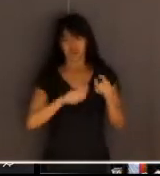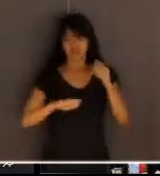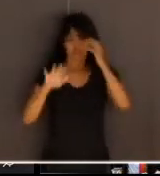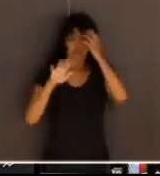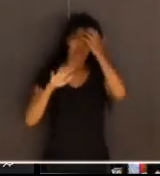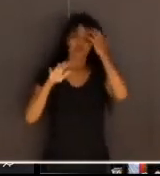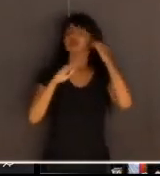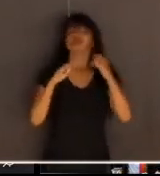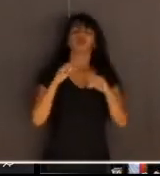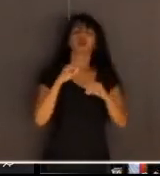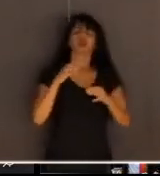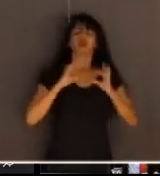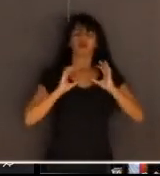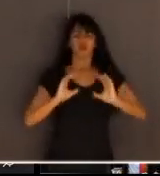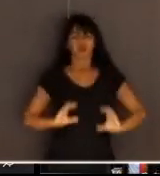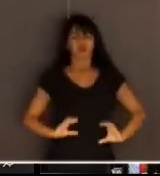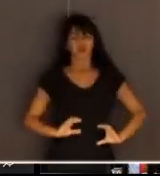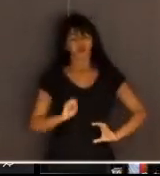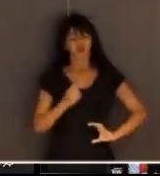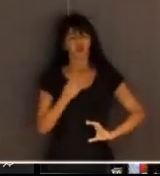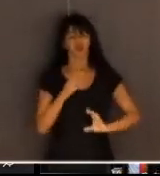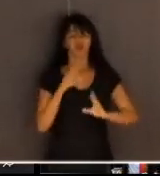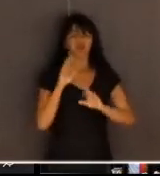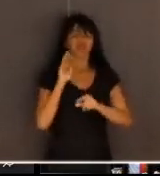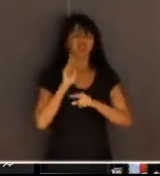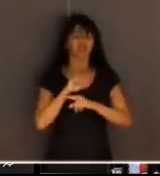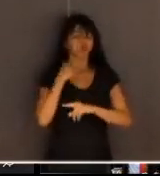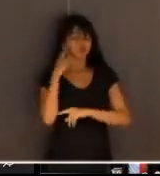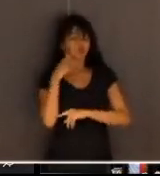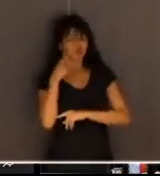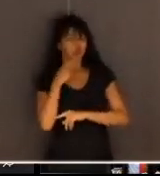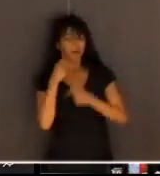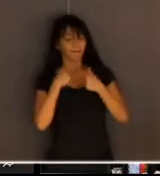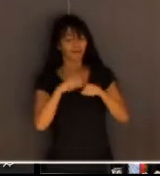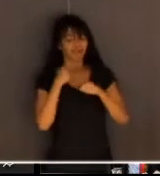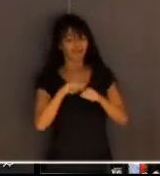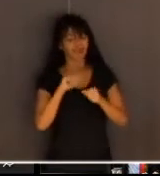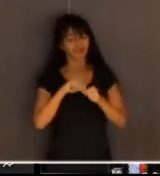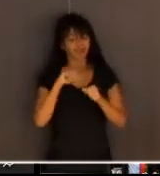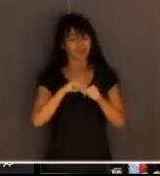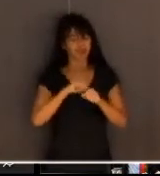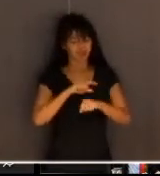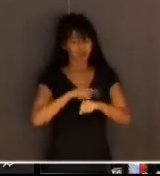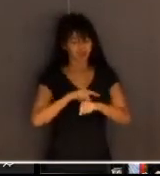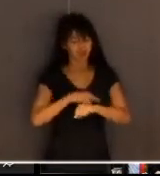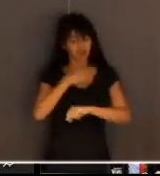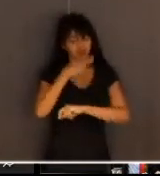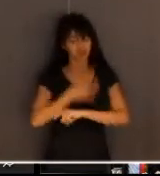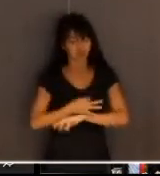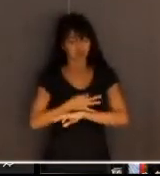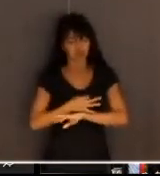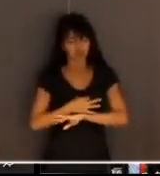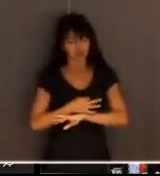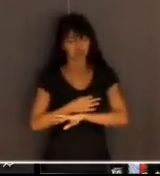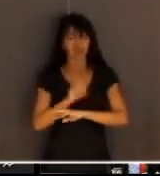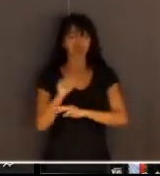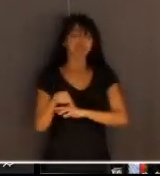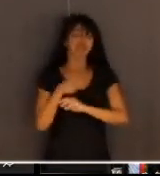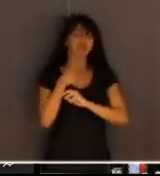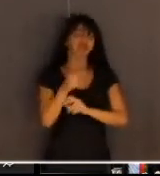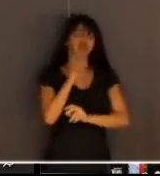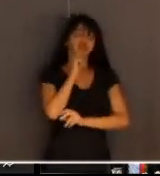ou esta postulação da defesa deve ser feita no momento oportuno, não cabendo à defesa, aí no